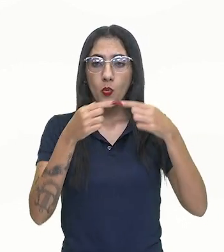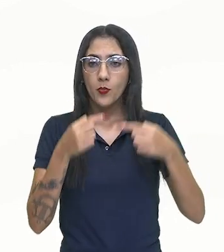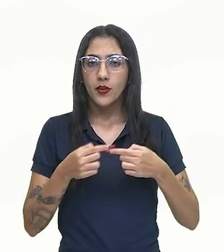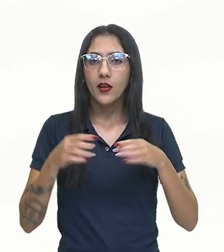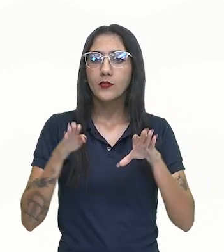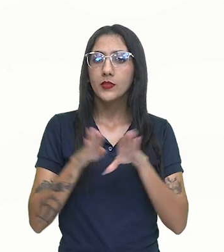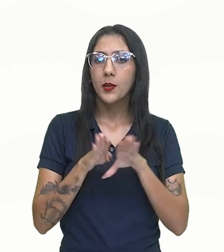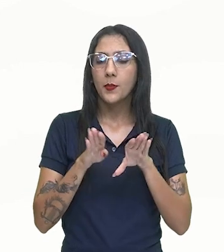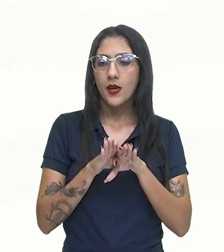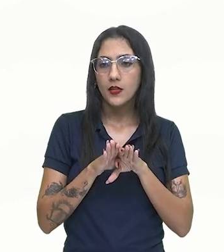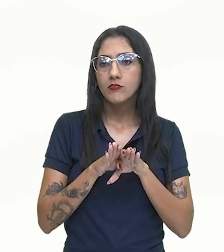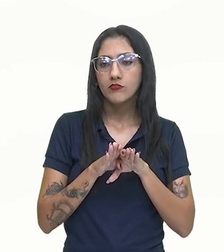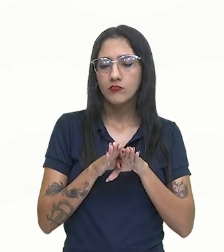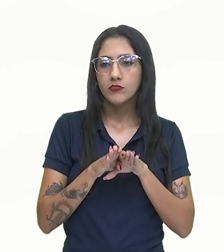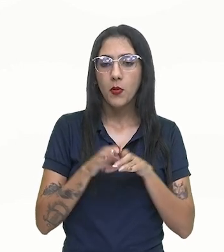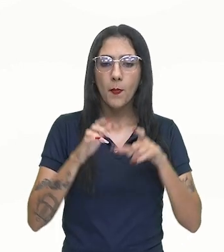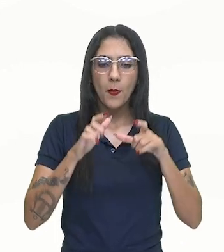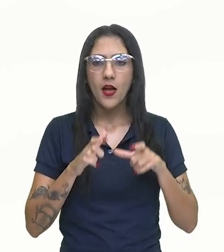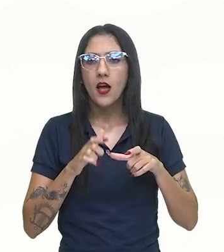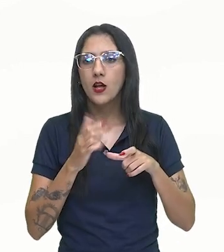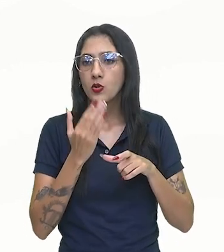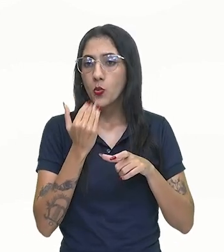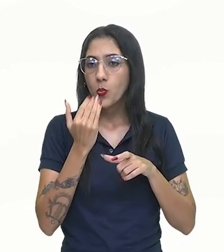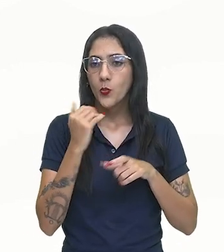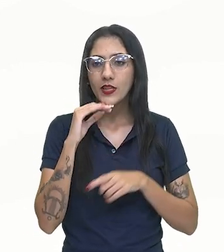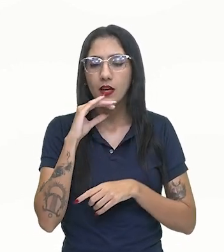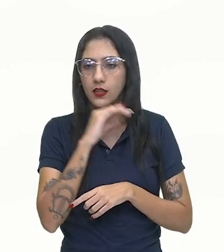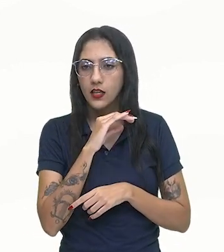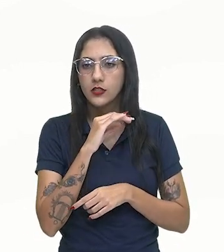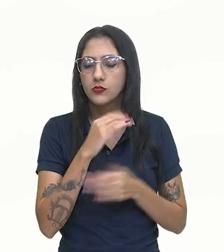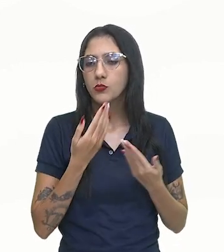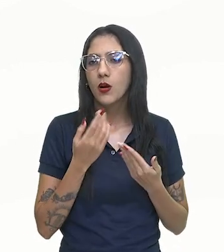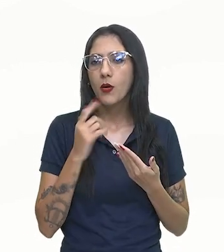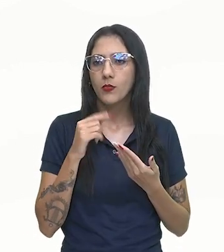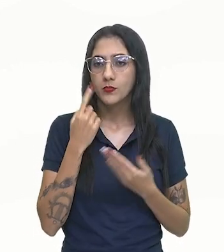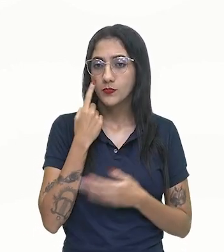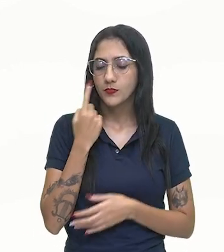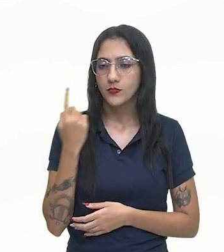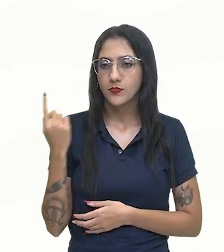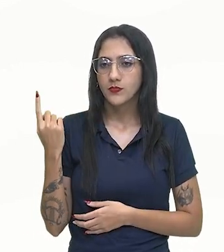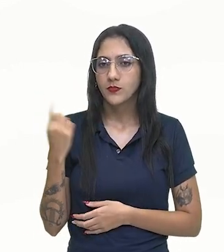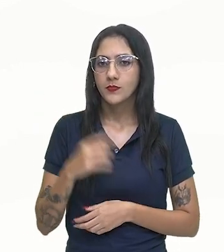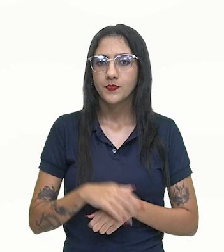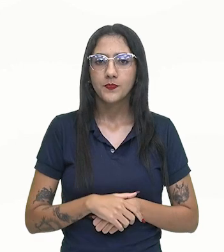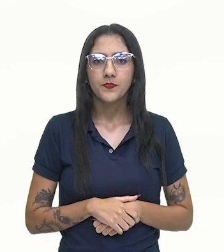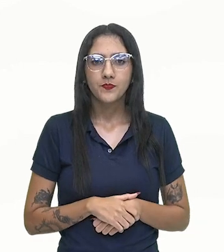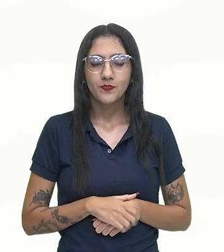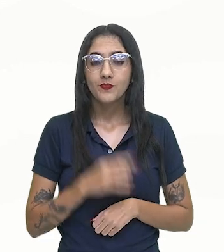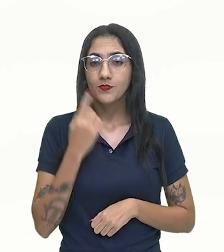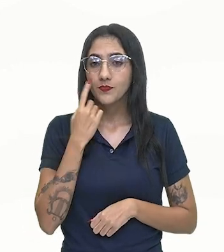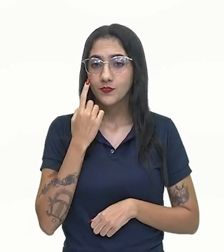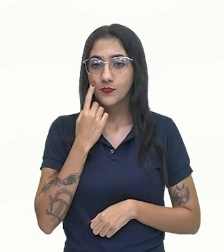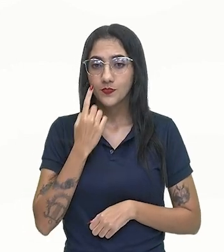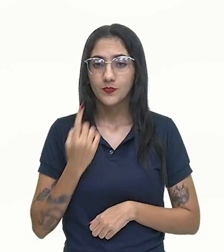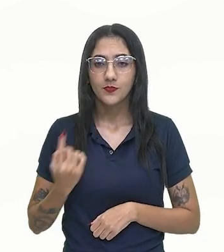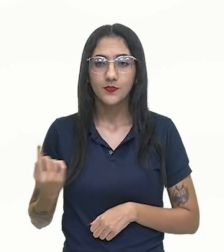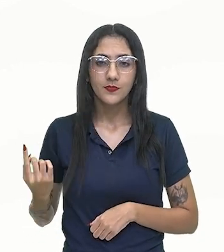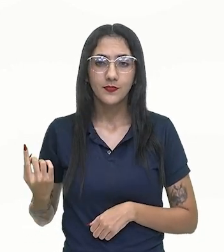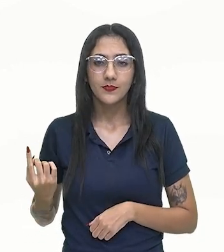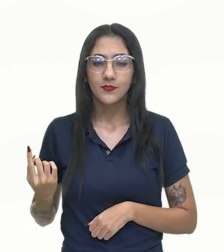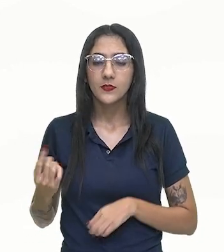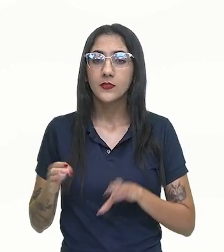Prato quente 1, prato quente 2. Para salada cozida também, prato quente